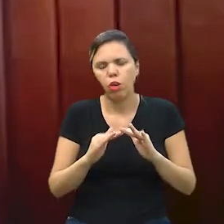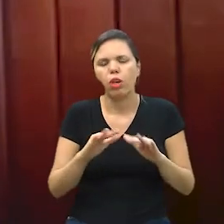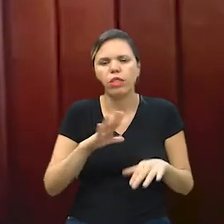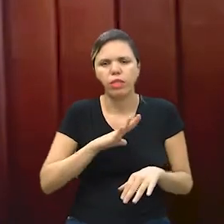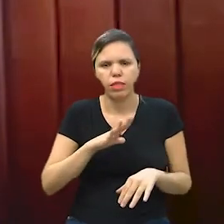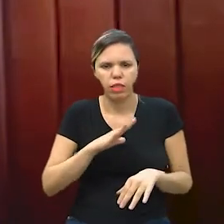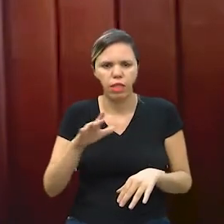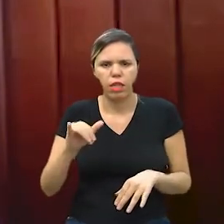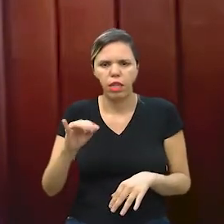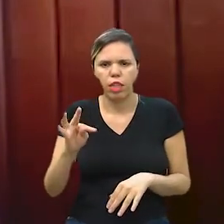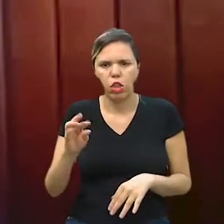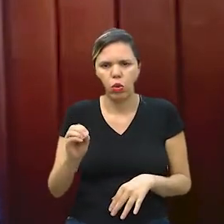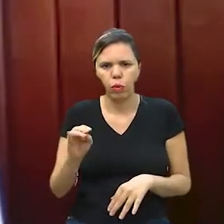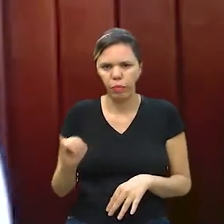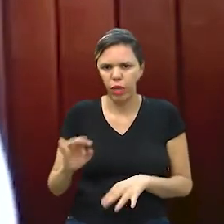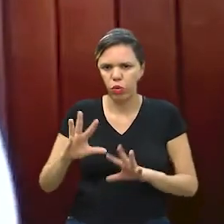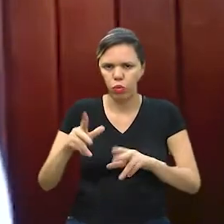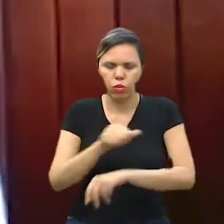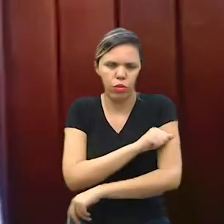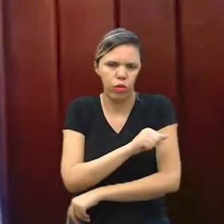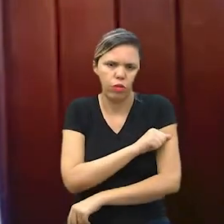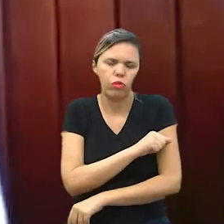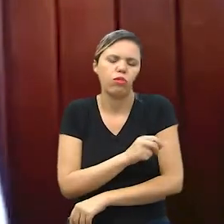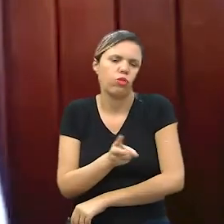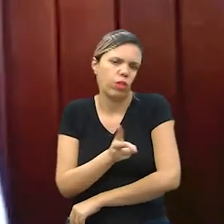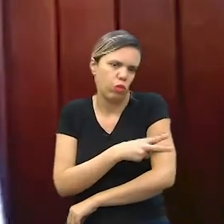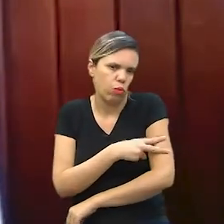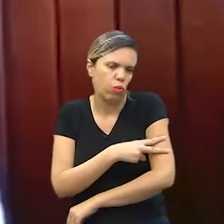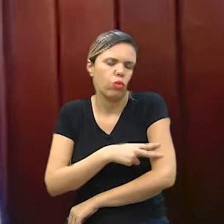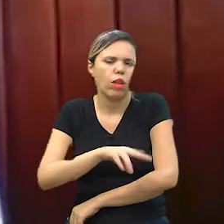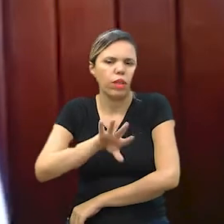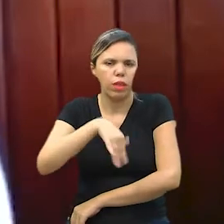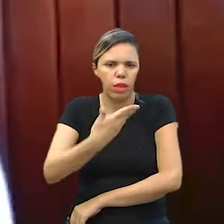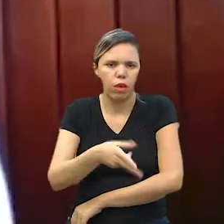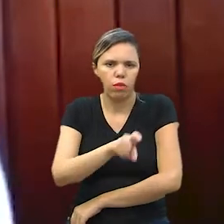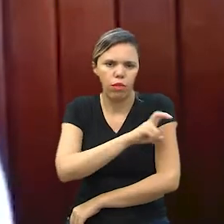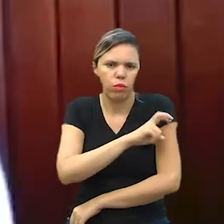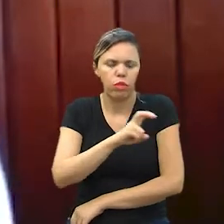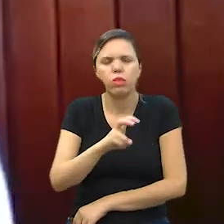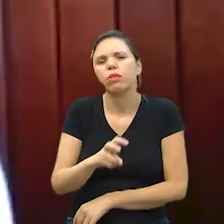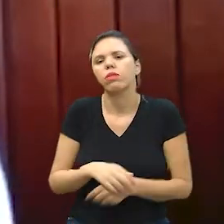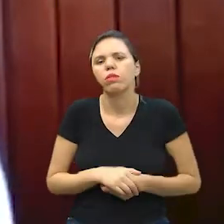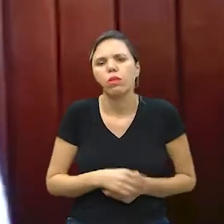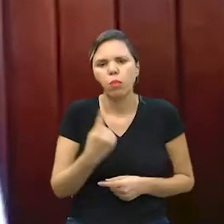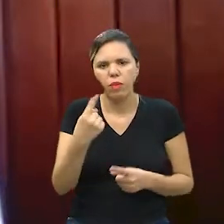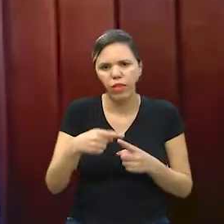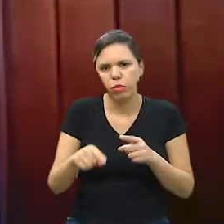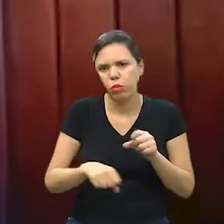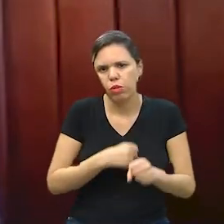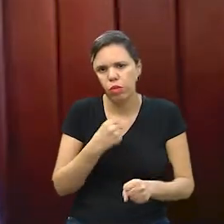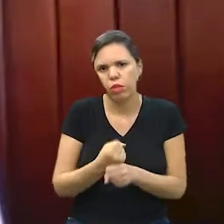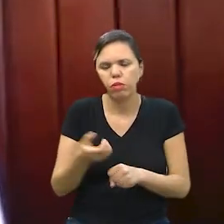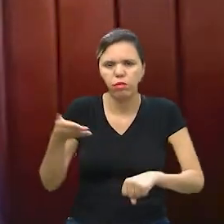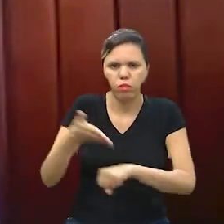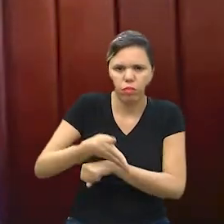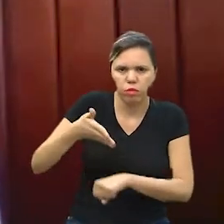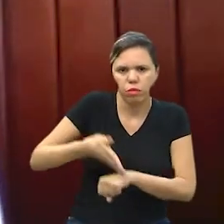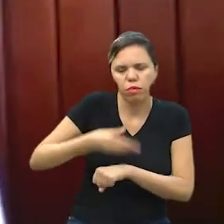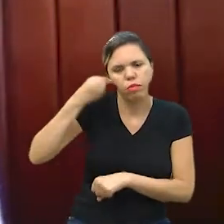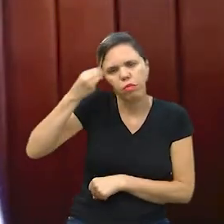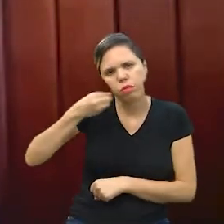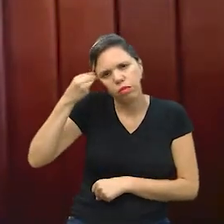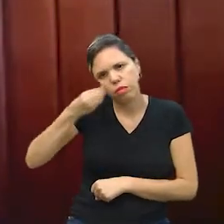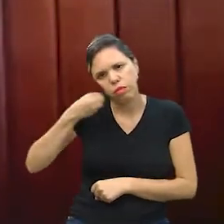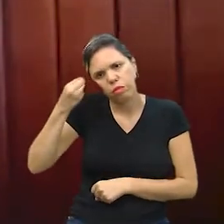Itobi, todas as escolas, todos os alunos do segundo ao quinto ano, durante 6 a 8 vezes por ano, 20,